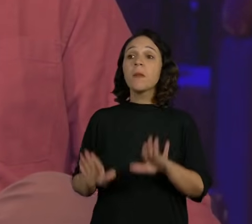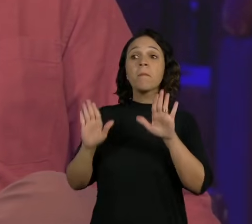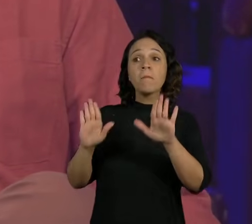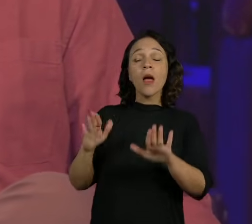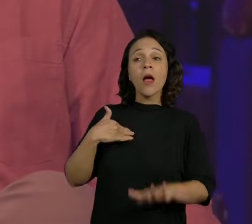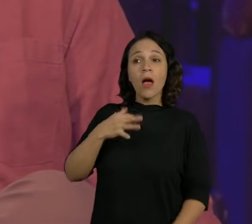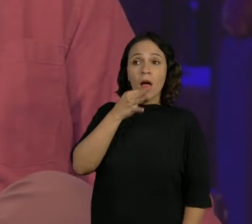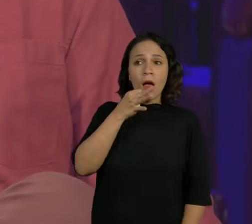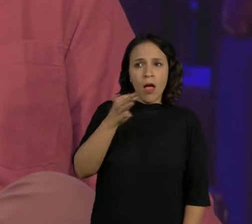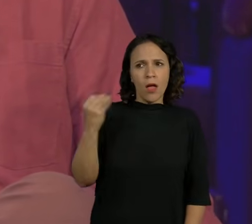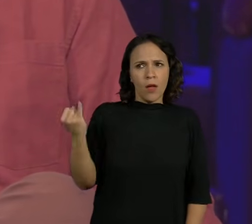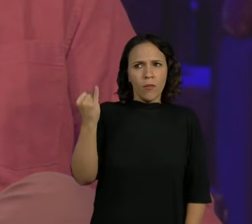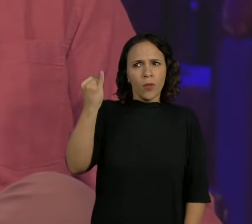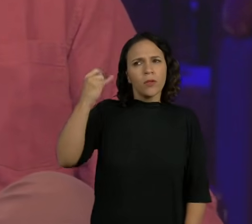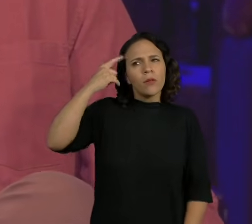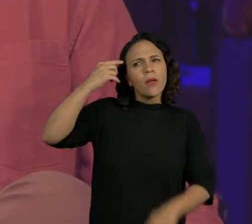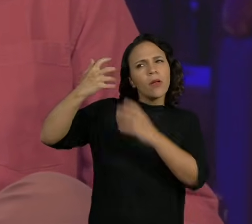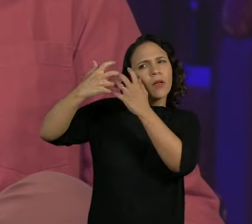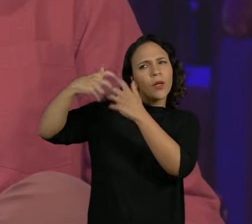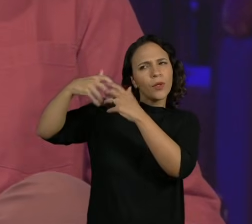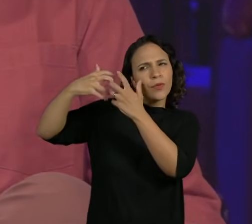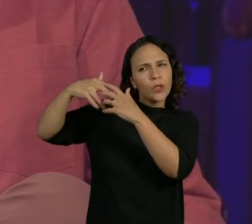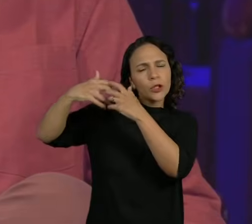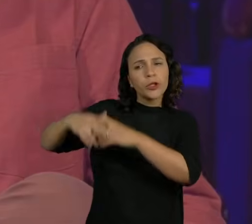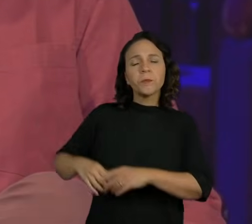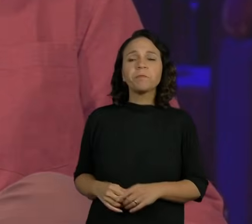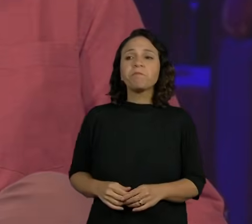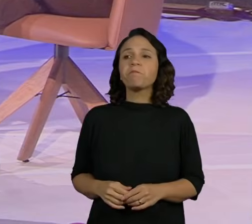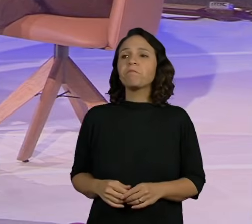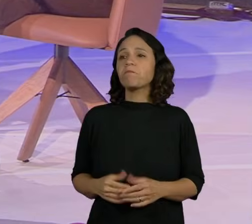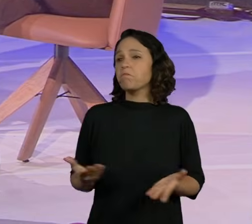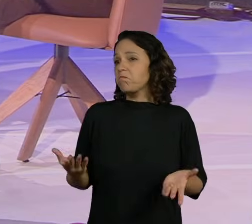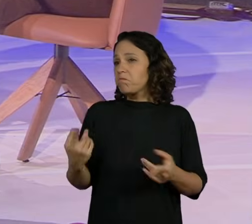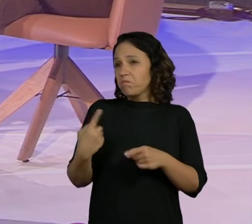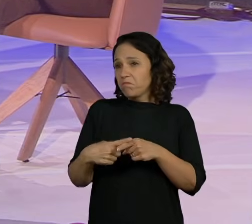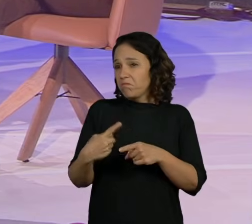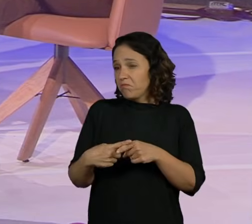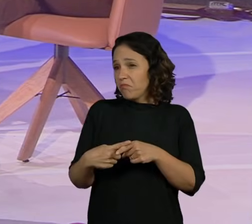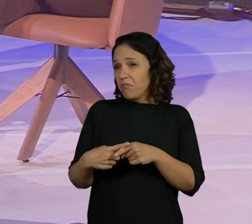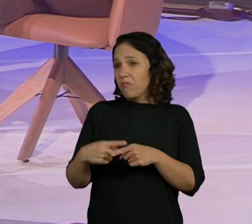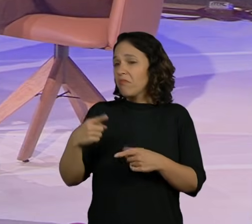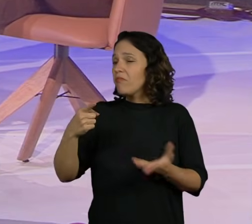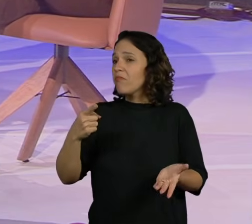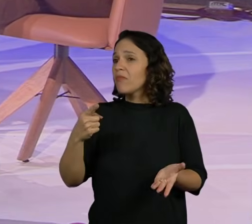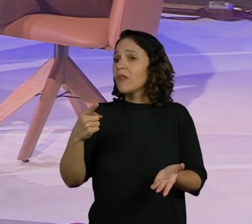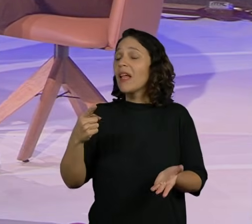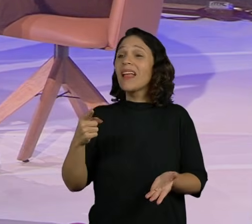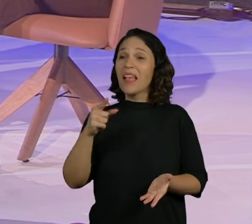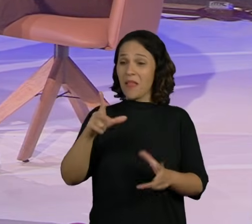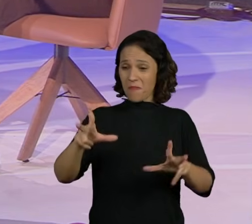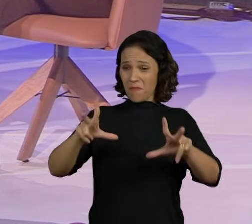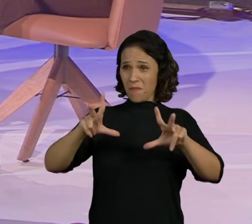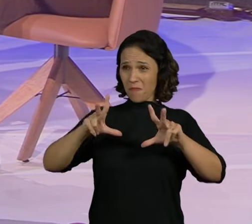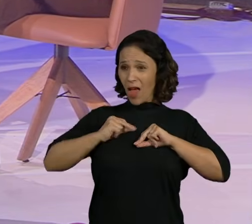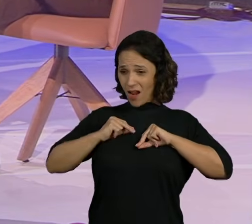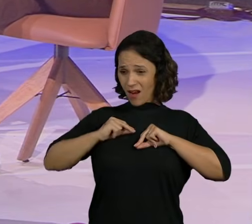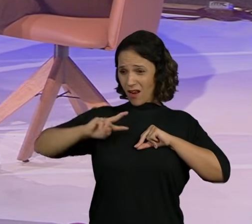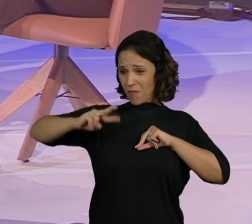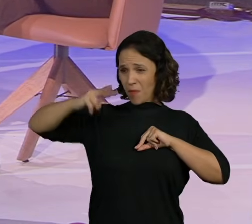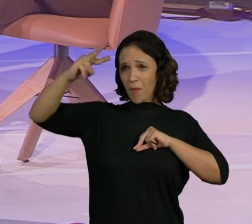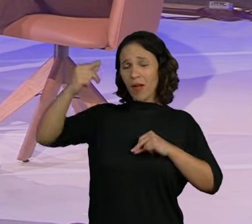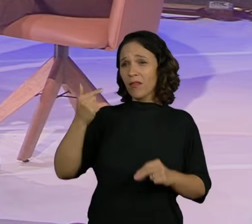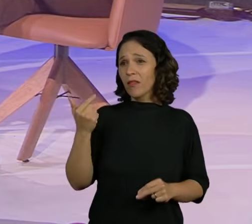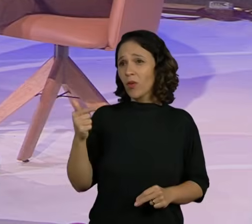uma coisa importante a gente pensar o que, né? Quer dizer, no fundo, você não chega ao universo, não existe meritocracia. Isso é uma